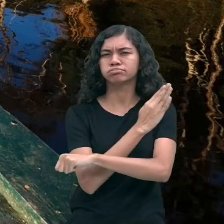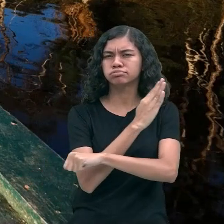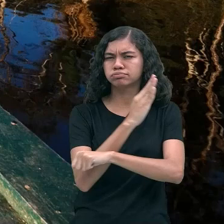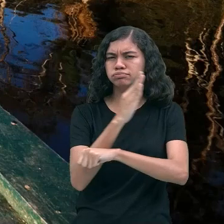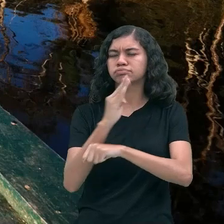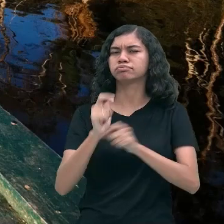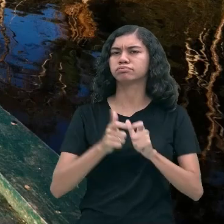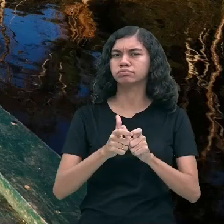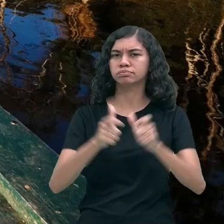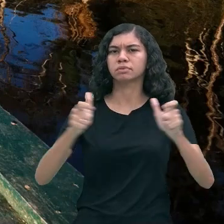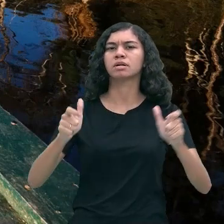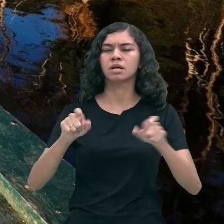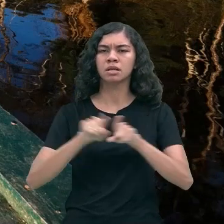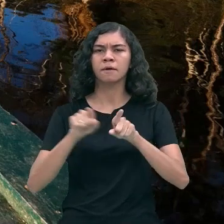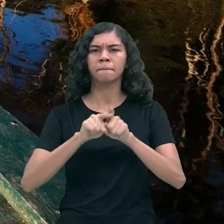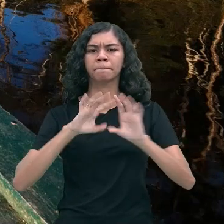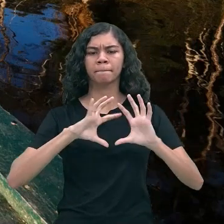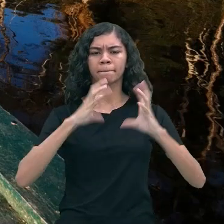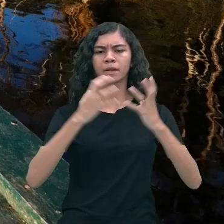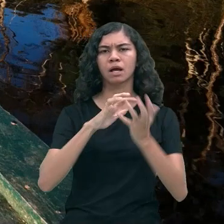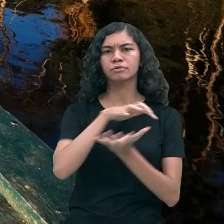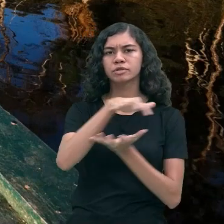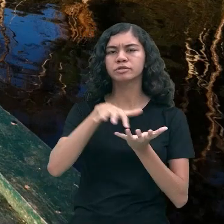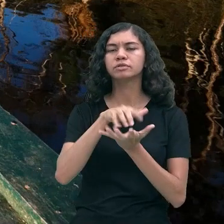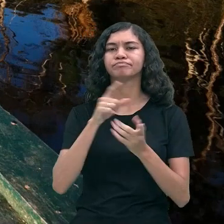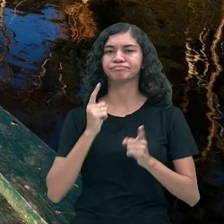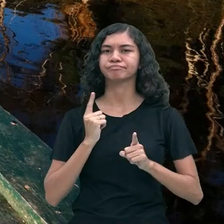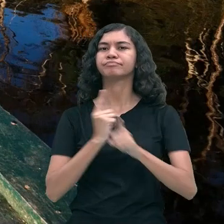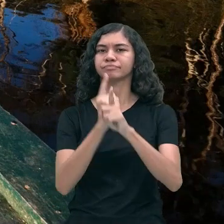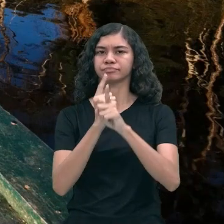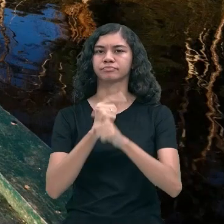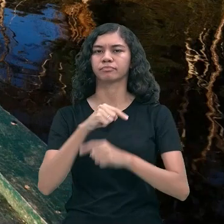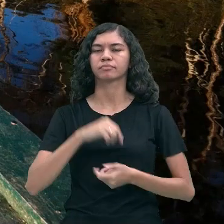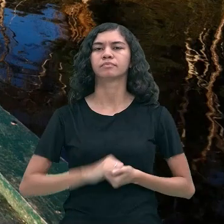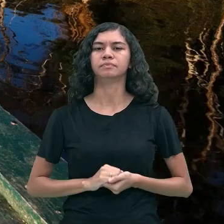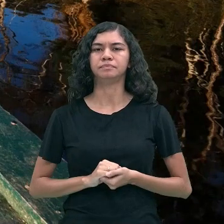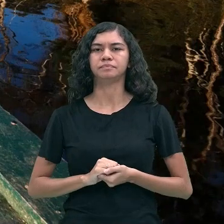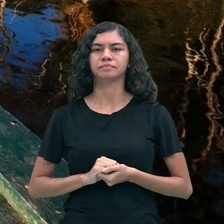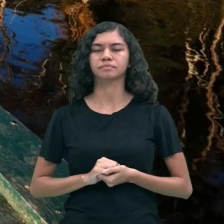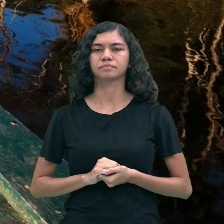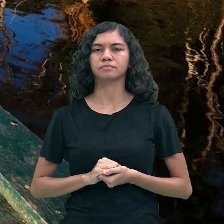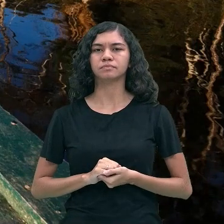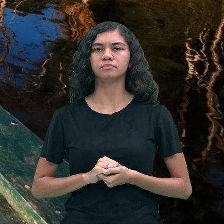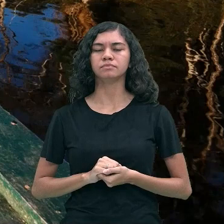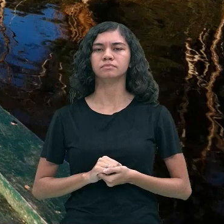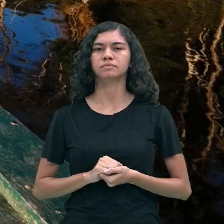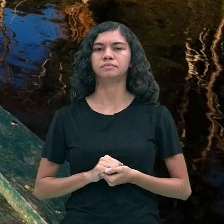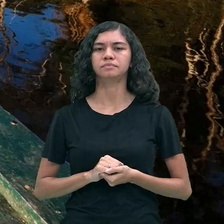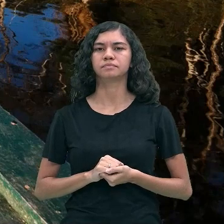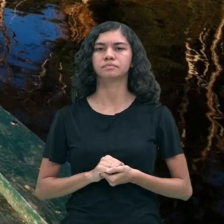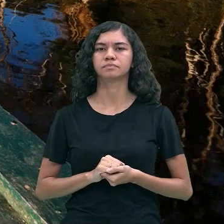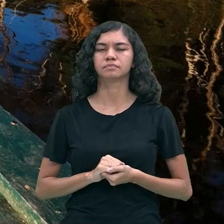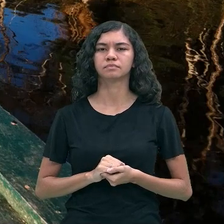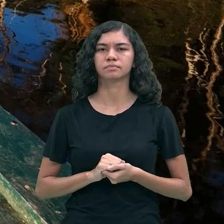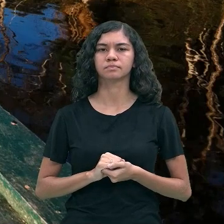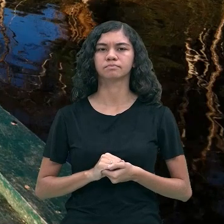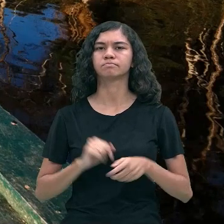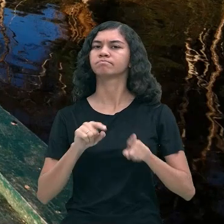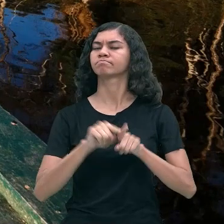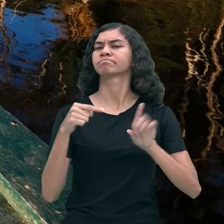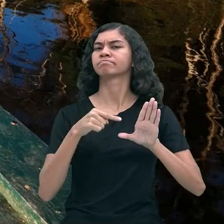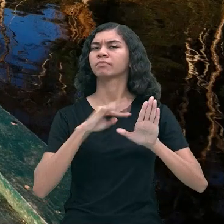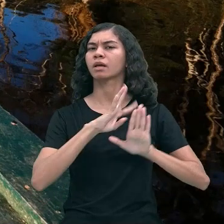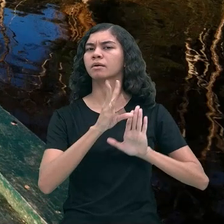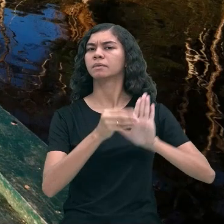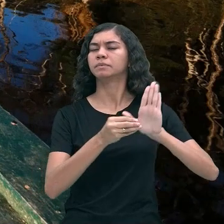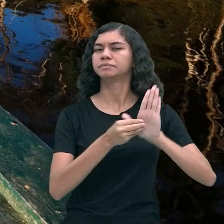de ecossistemas que a gente consegue encontrar dentro desse local. E aí, fechando ainda um pouquinho ainda mais sobre a nossa Amazônia, a gente